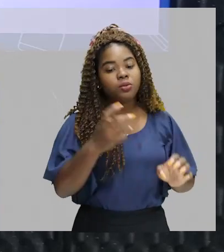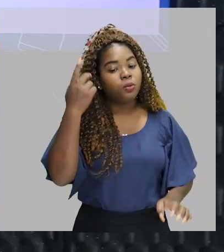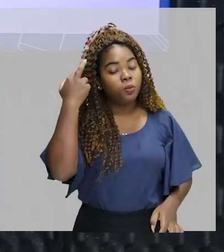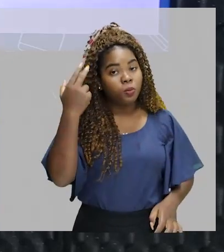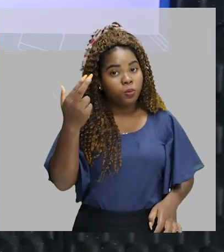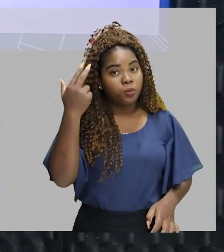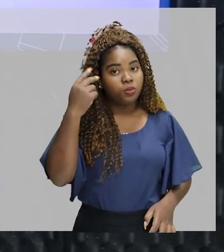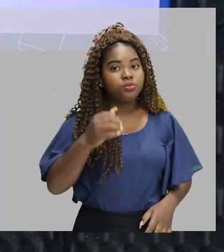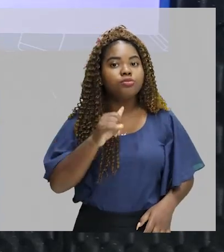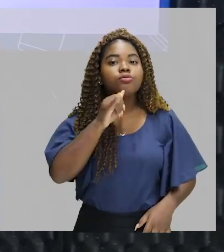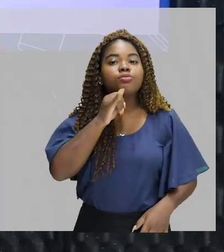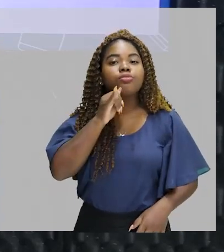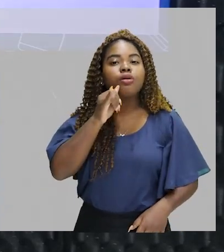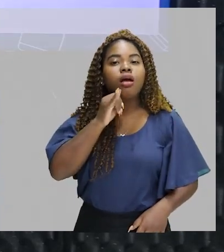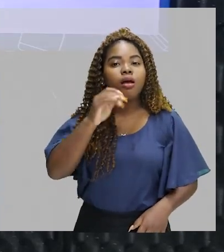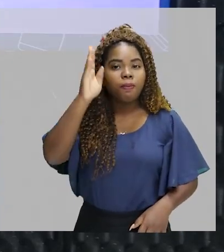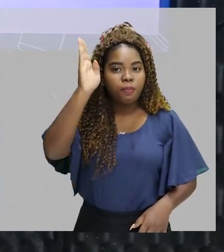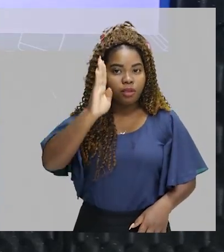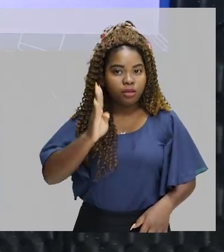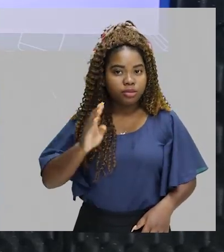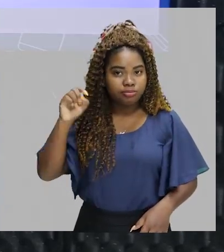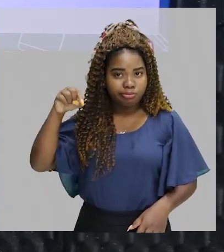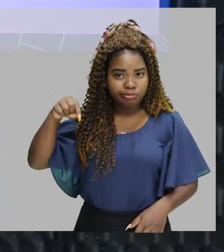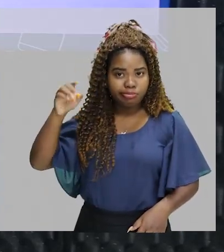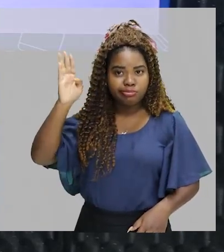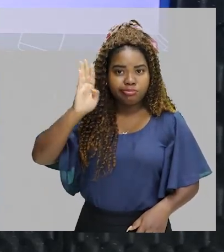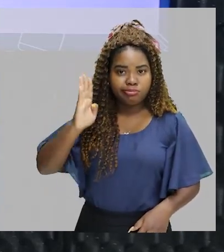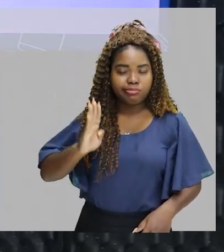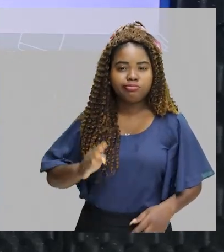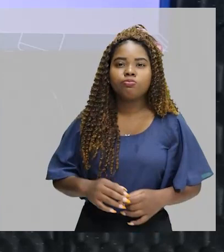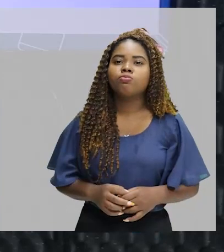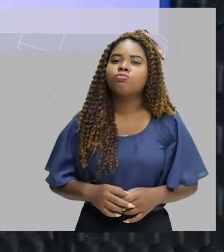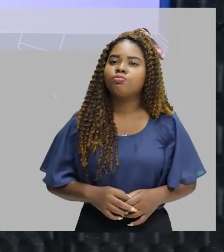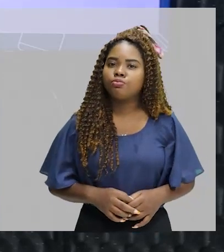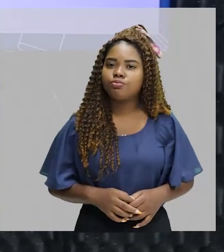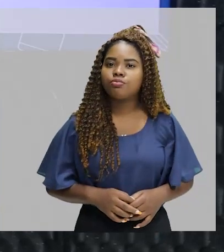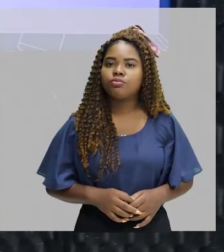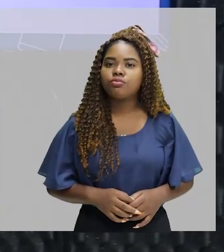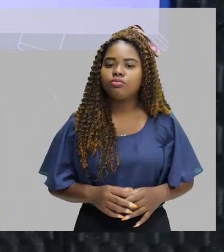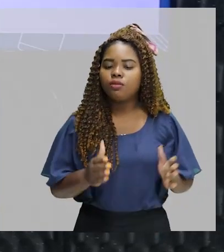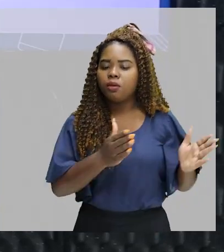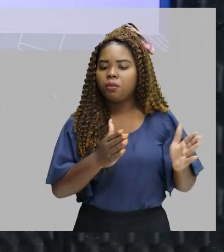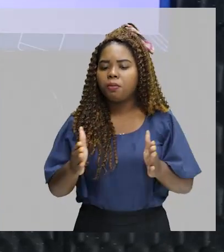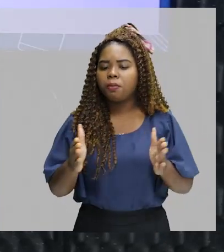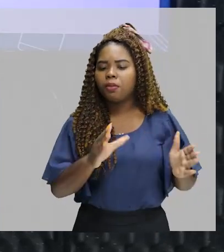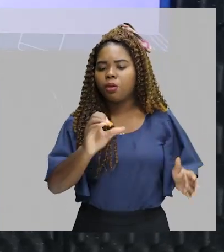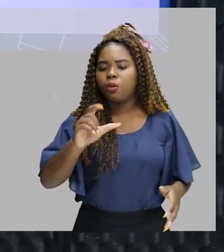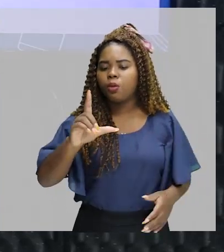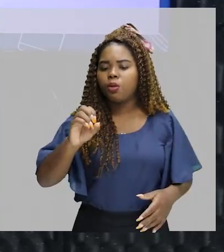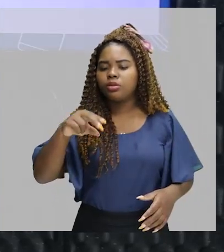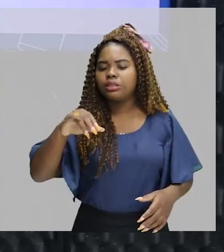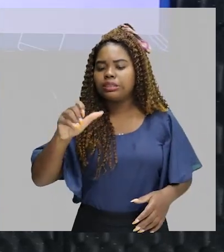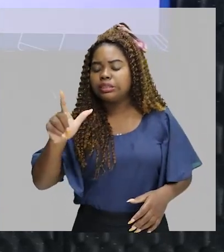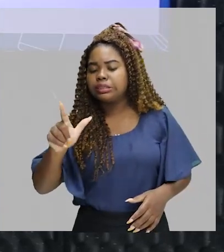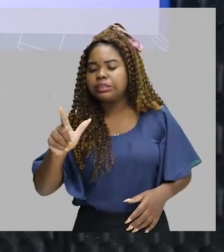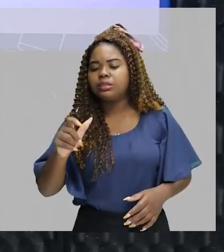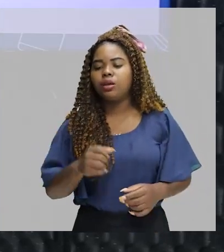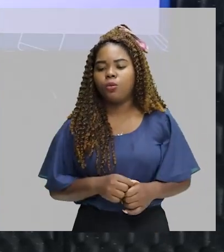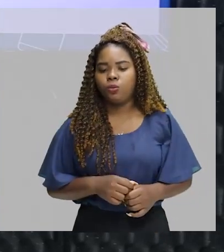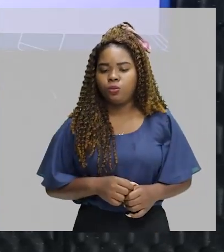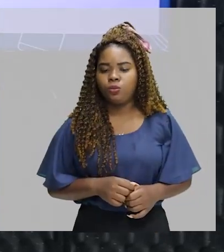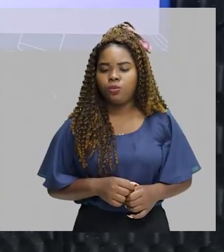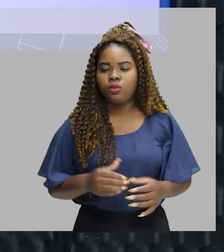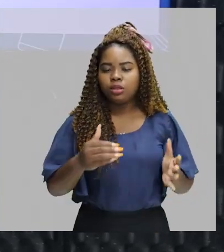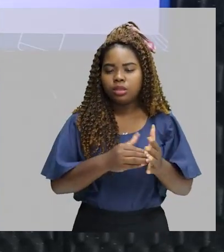exemplo, Brasil. Aqui no Brasil, durante grande parte do período colonial, do descobrimento até o século